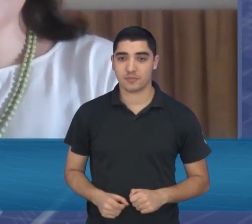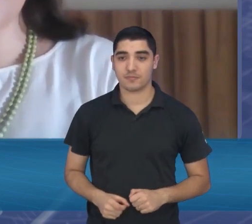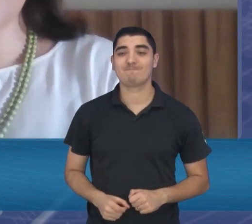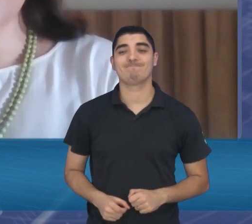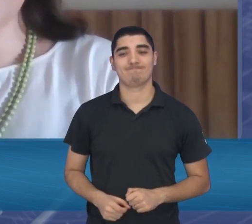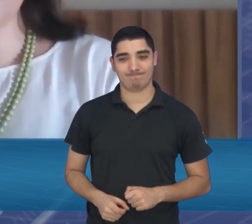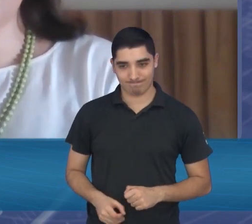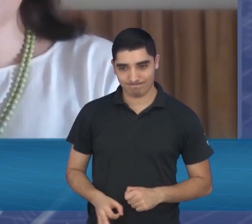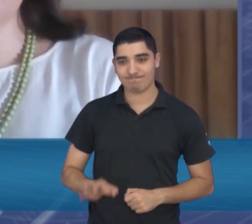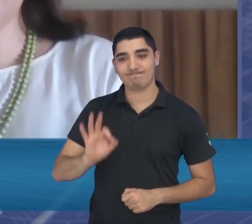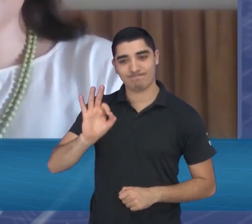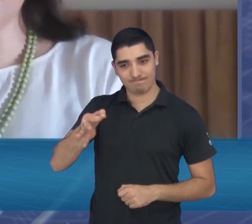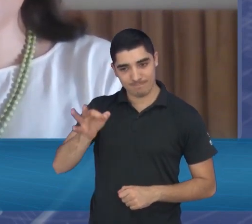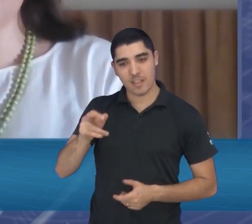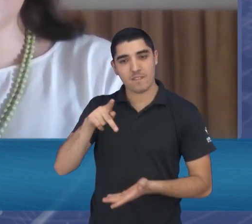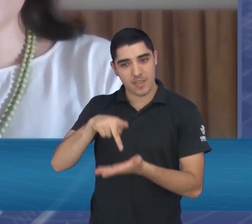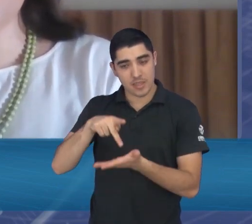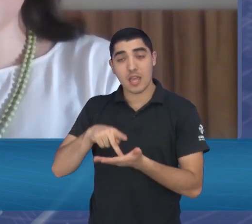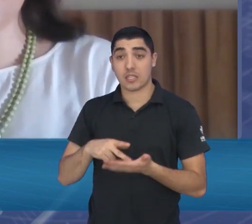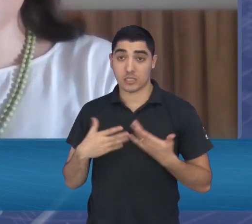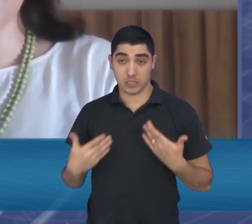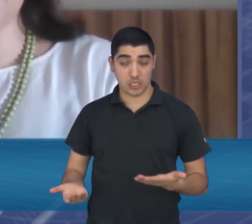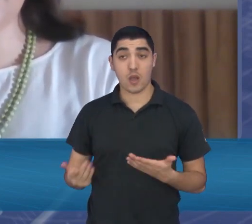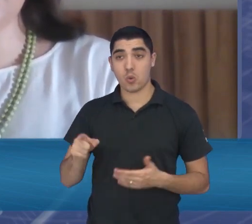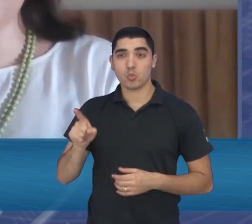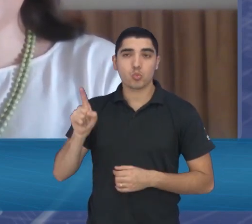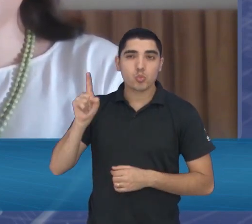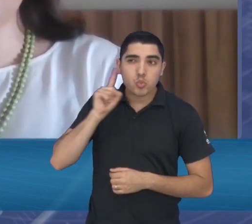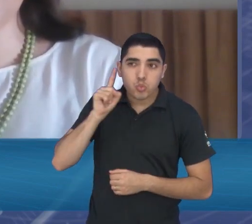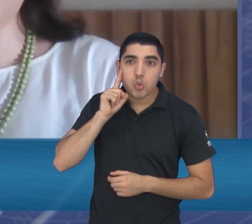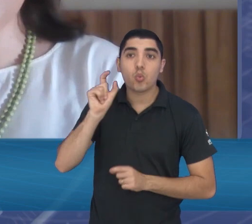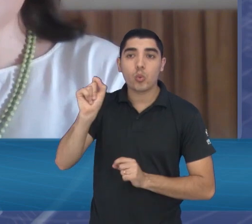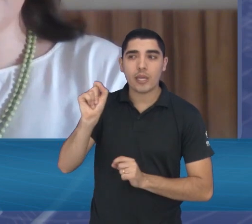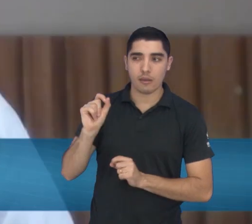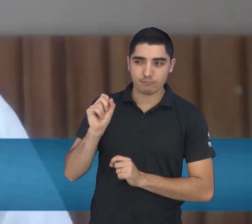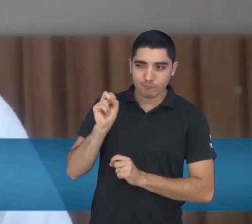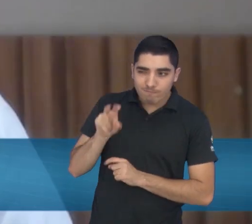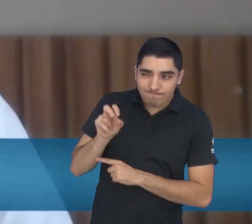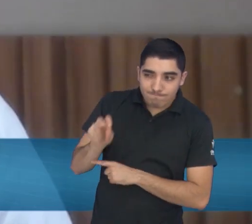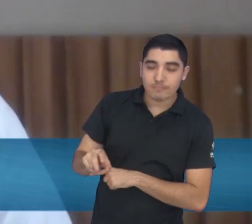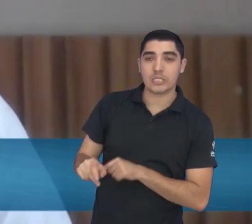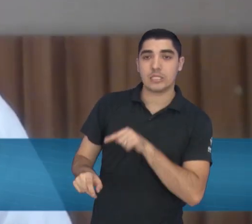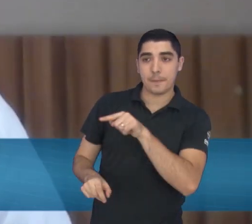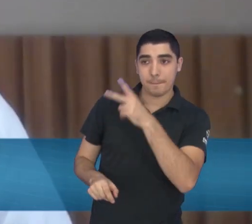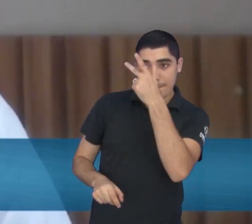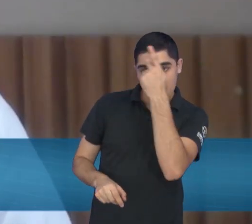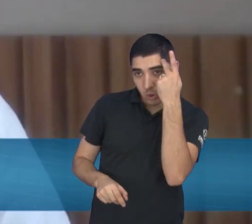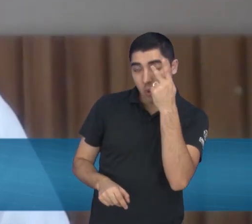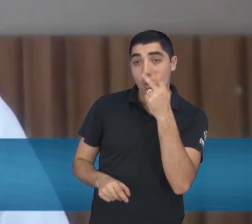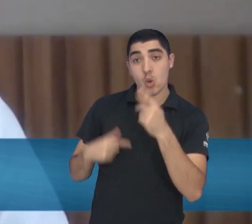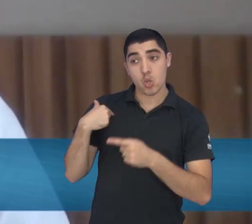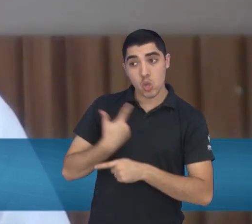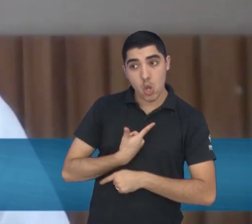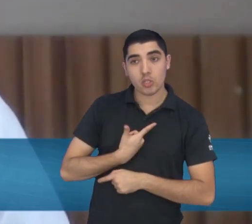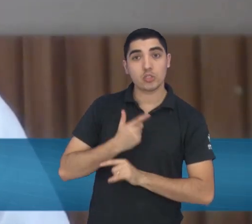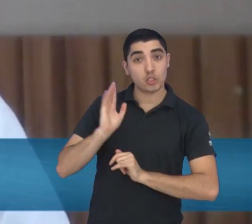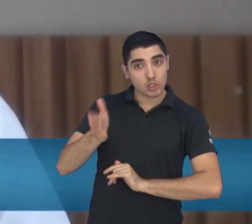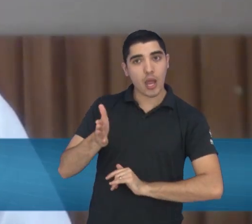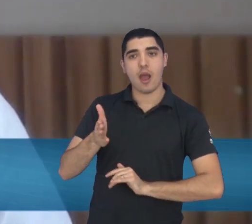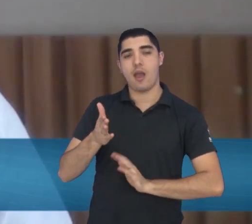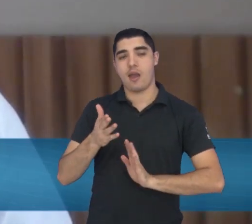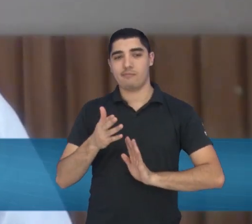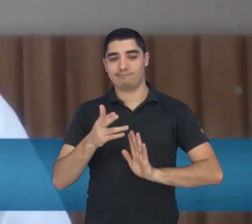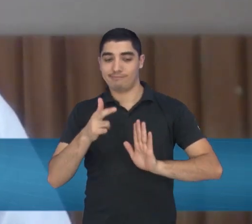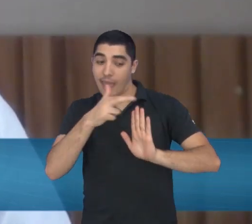É exatamente isso, Dani. A dinâmica do dia a dia ali, de tudo que a gente espera e de tudo que a gente prometeu executar para o